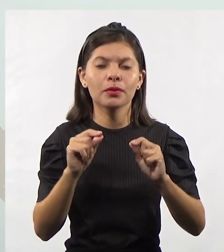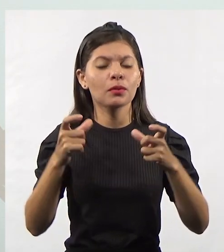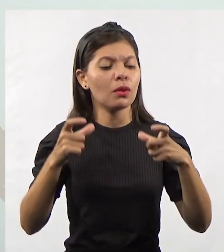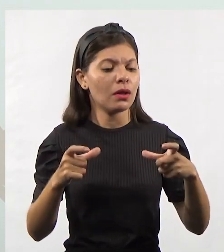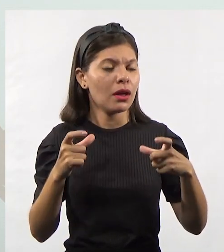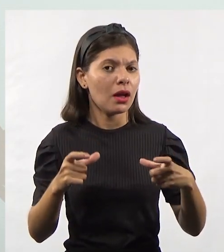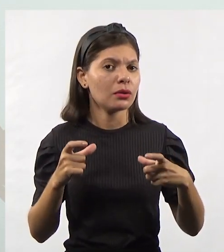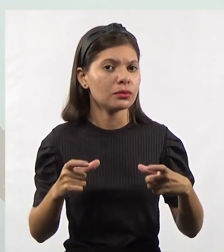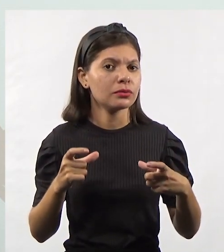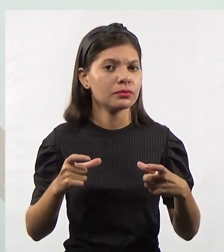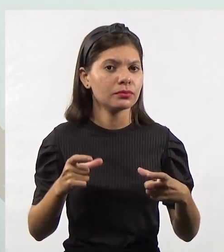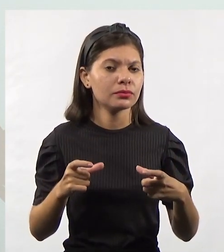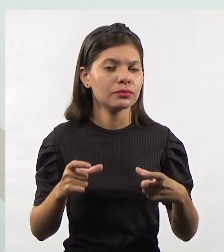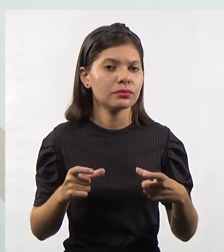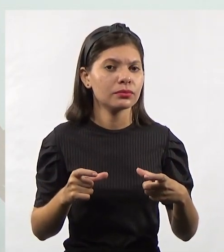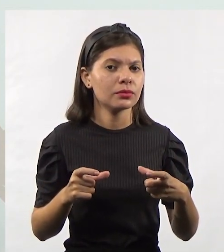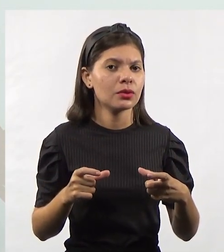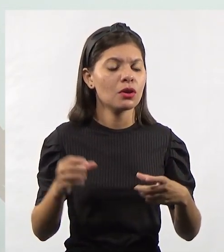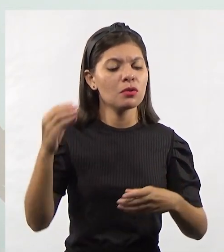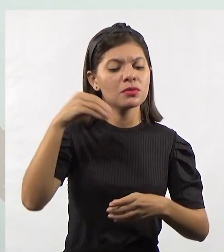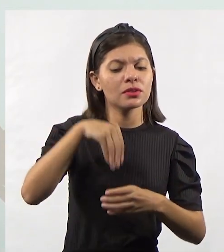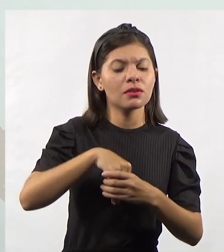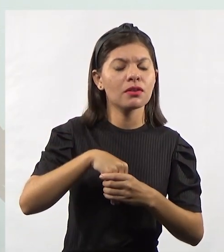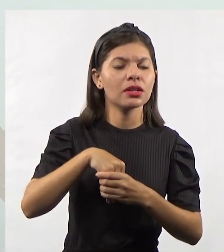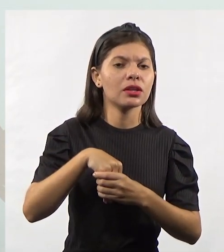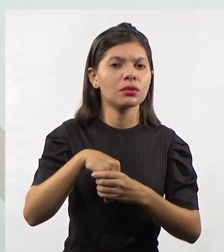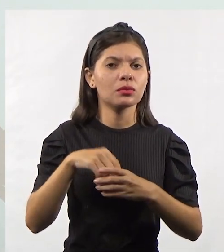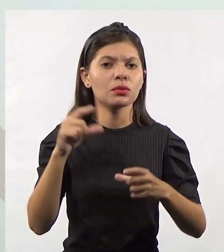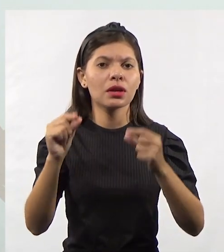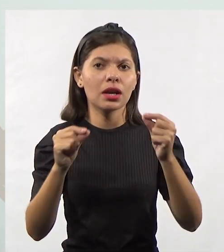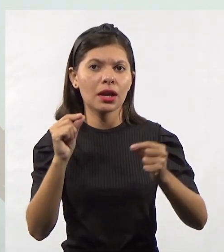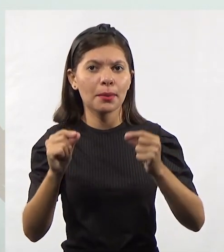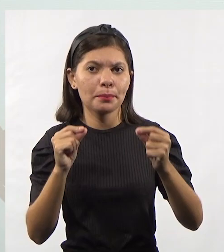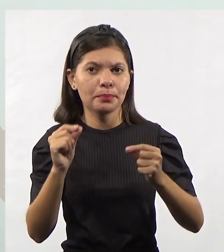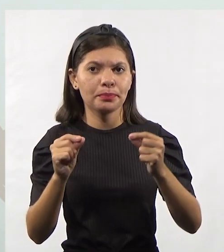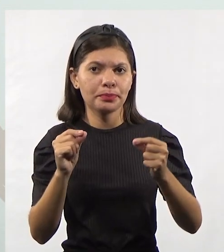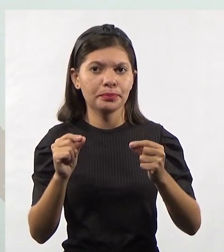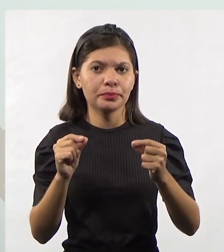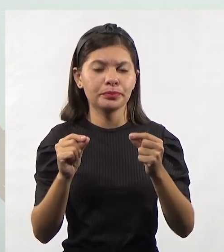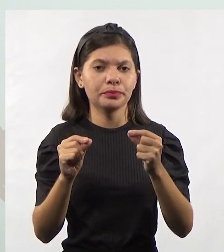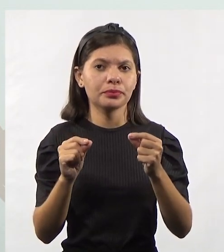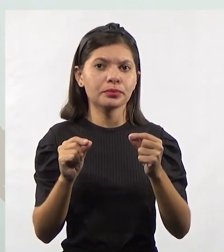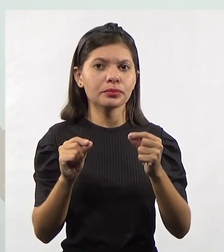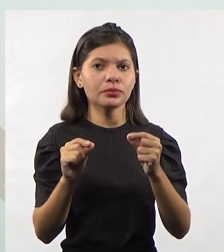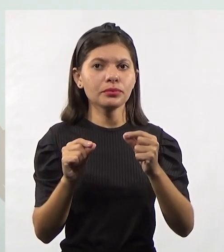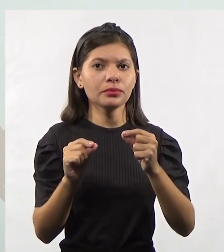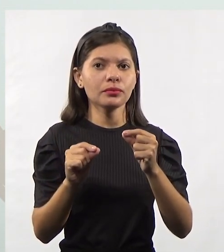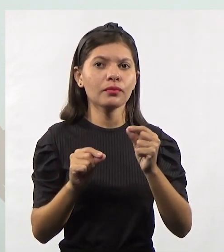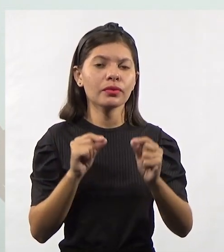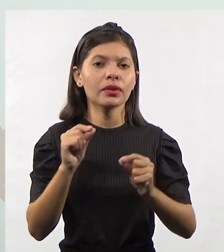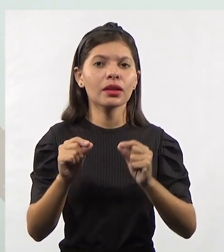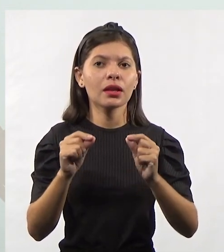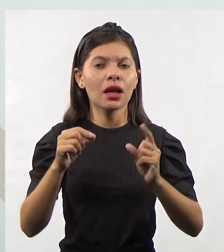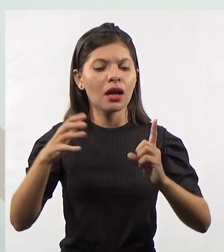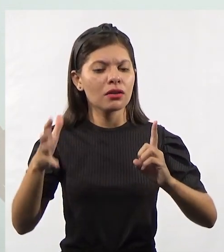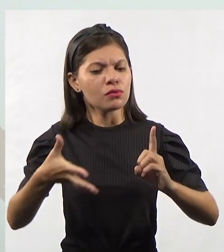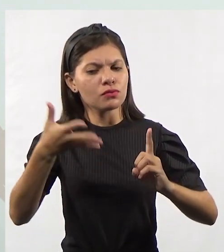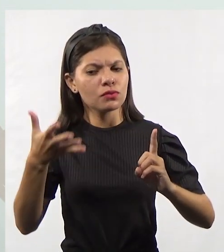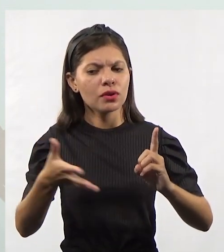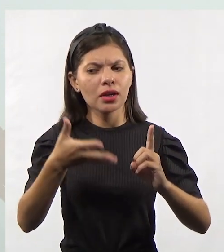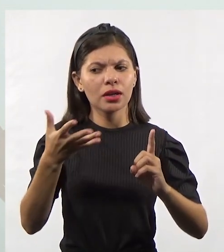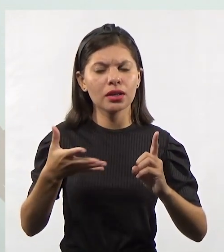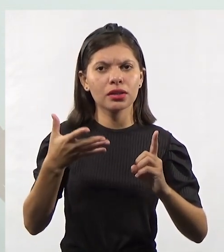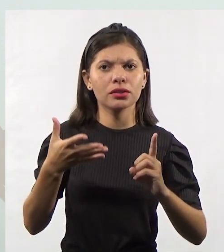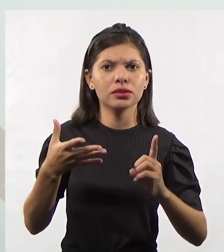em infraestrutura dentro de infraestrutura você vai observar o que a construção a influência